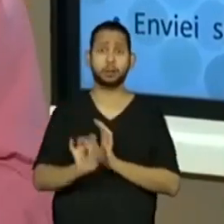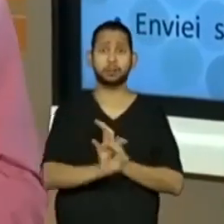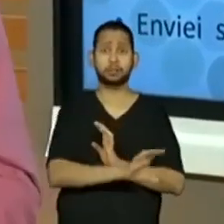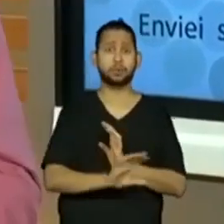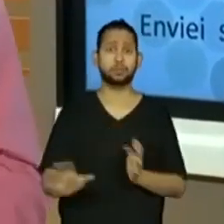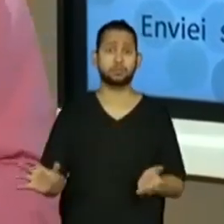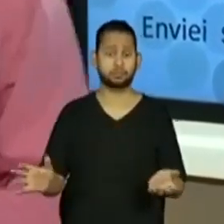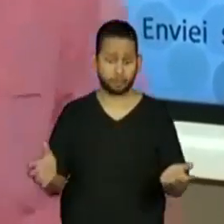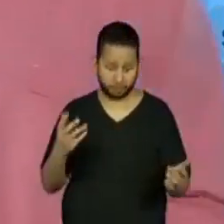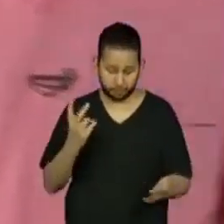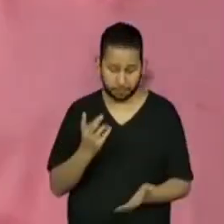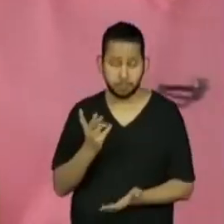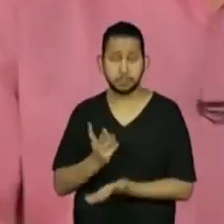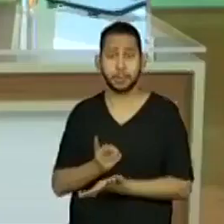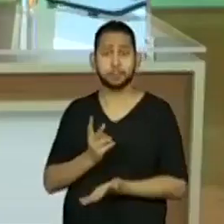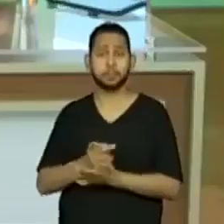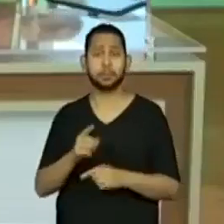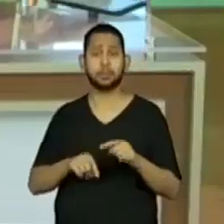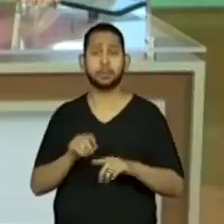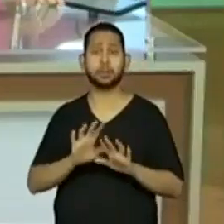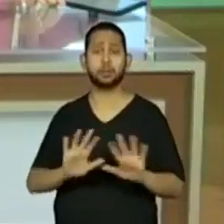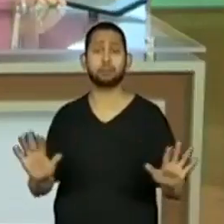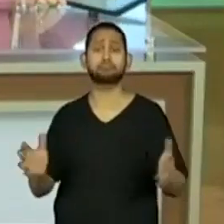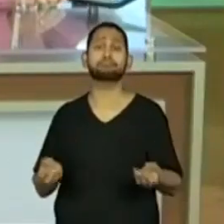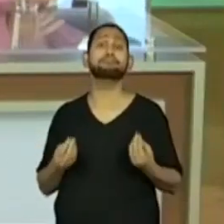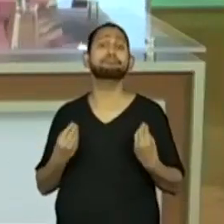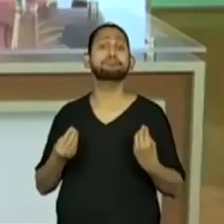do mesmo material?